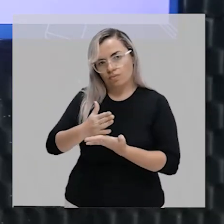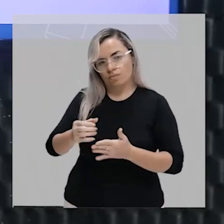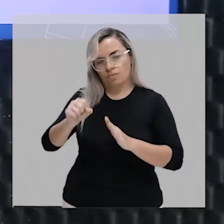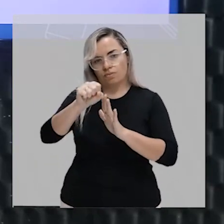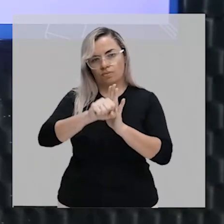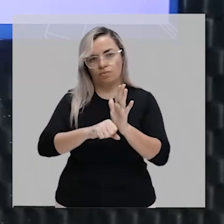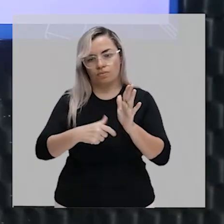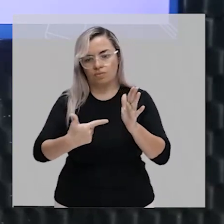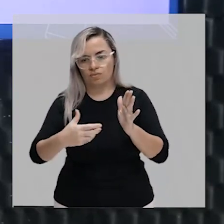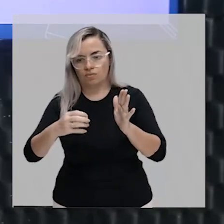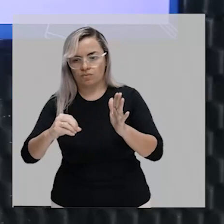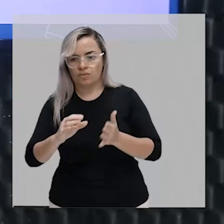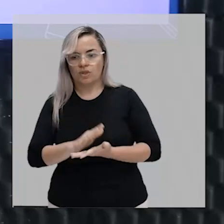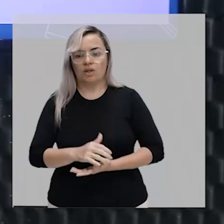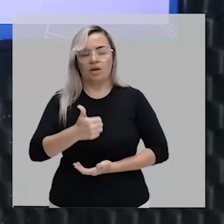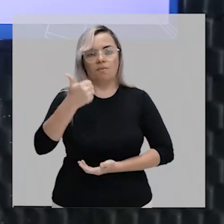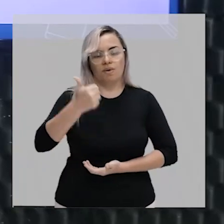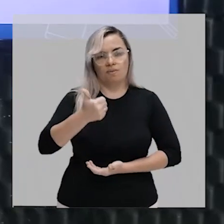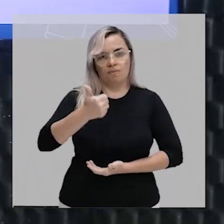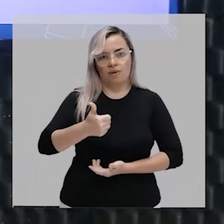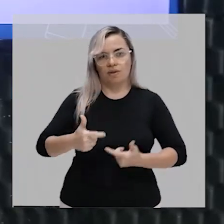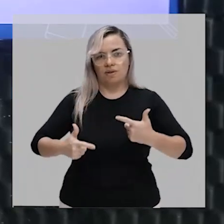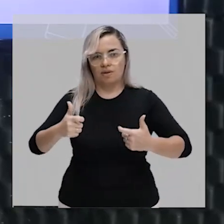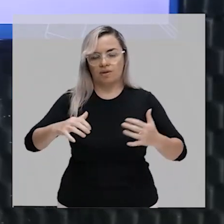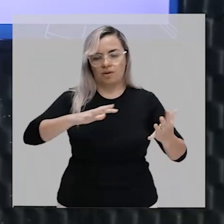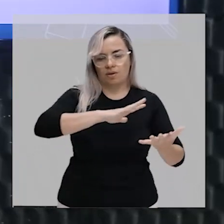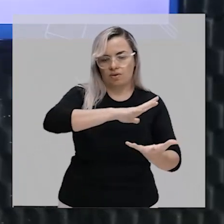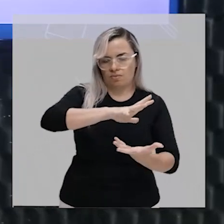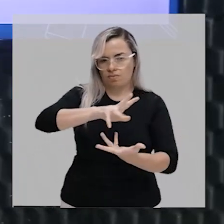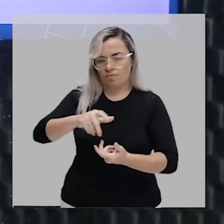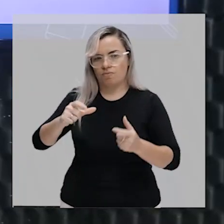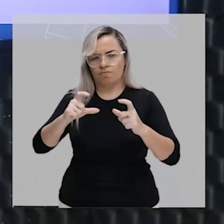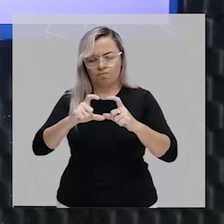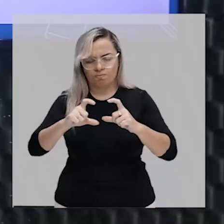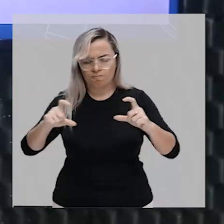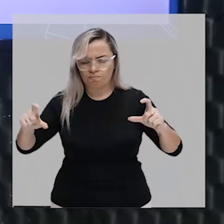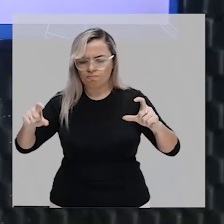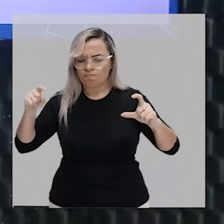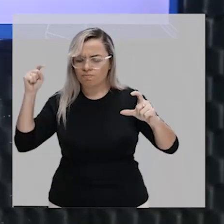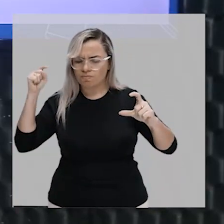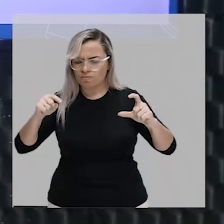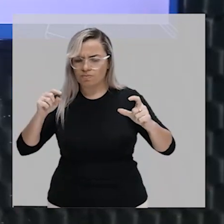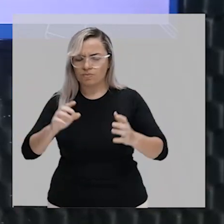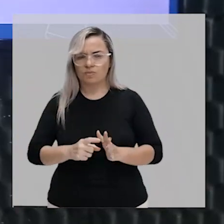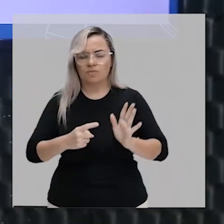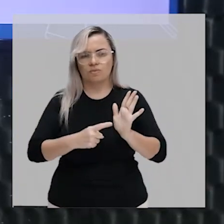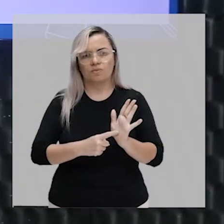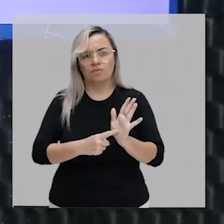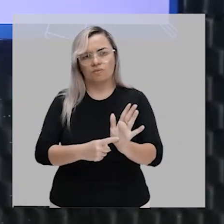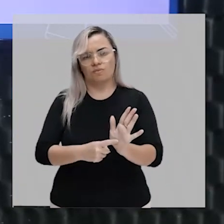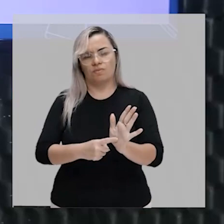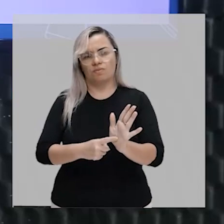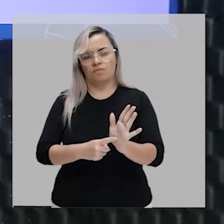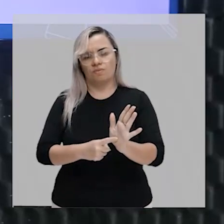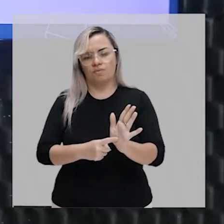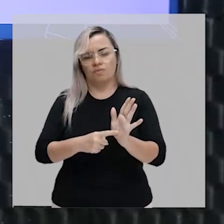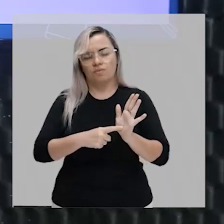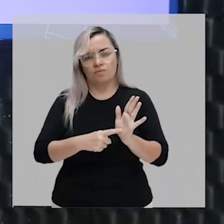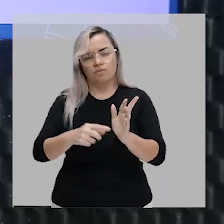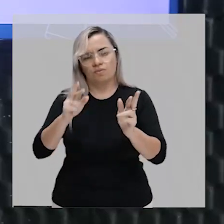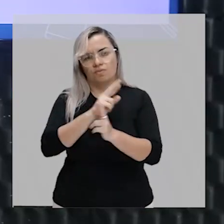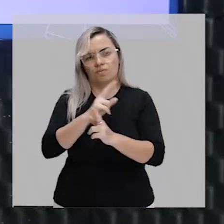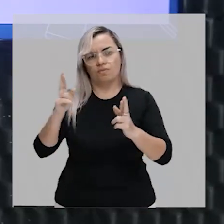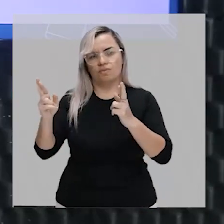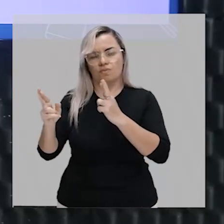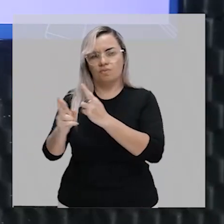XX vai ser a Primeira Guerra Mundial. Então, bem aqui, o fragmento ele já sinaliza para nós uma